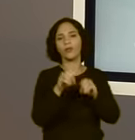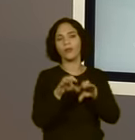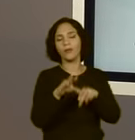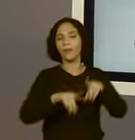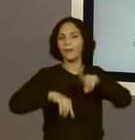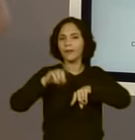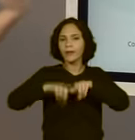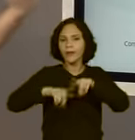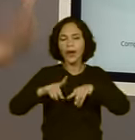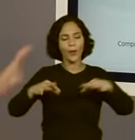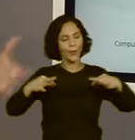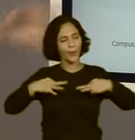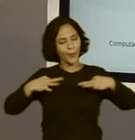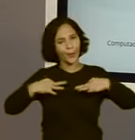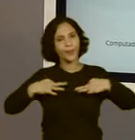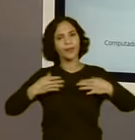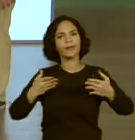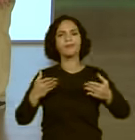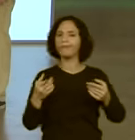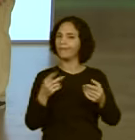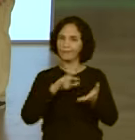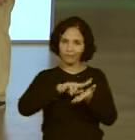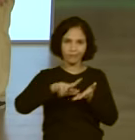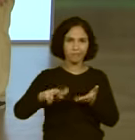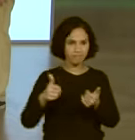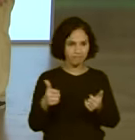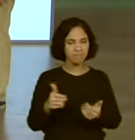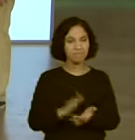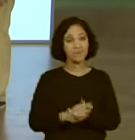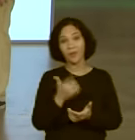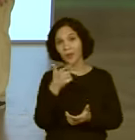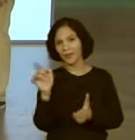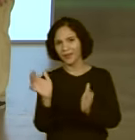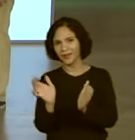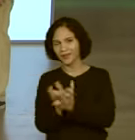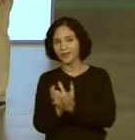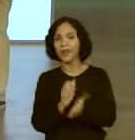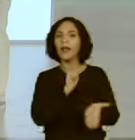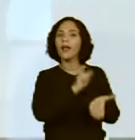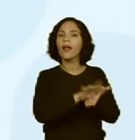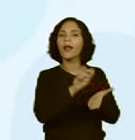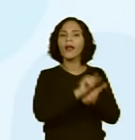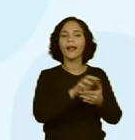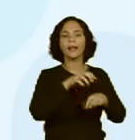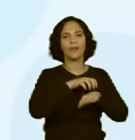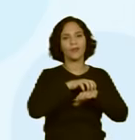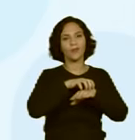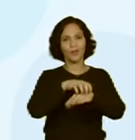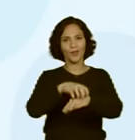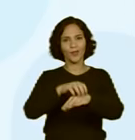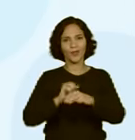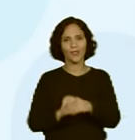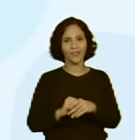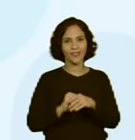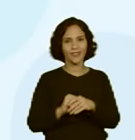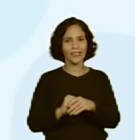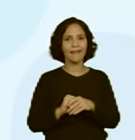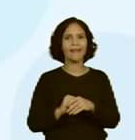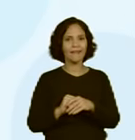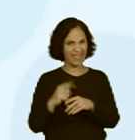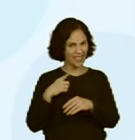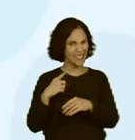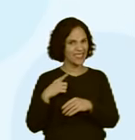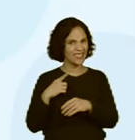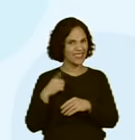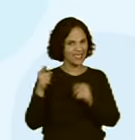da educação. Material, uniforme, tudo mais. Vamos para a próxima. Gastos com transporte. E aí, será que